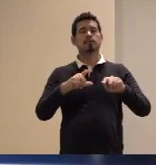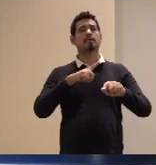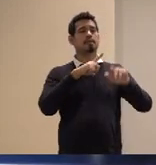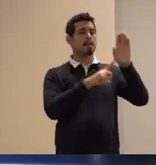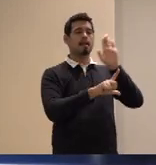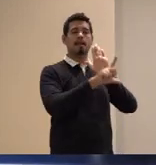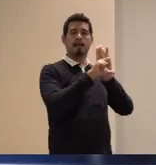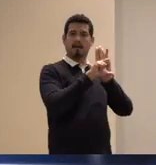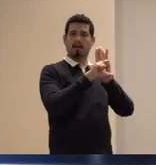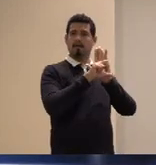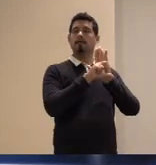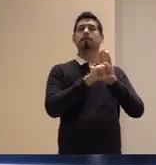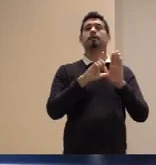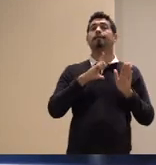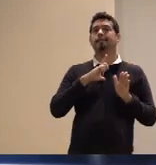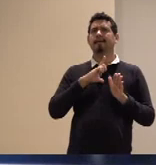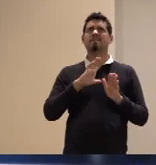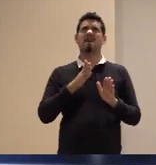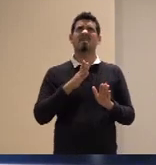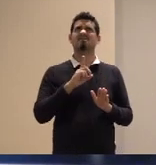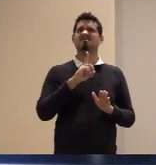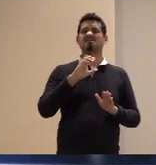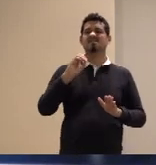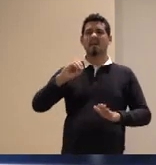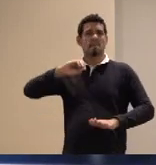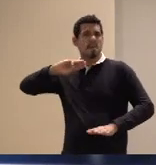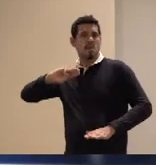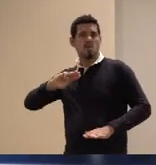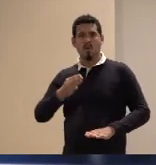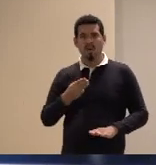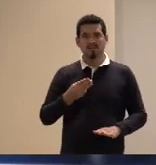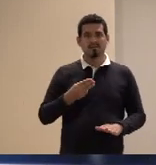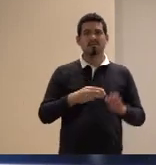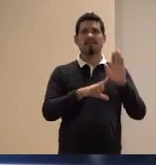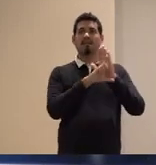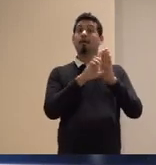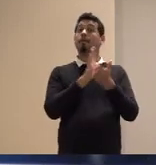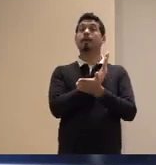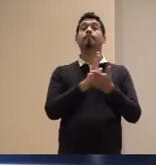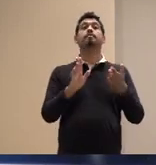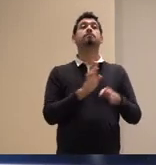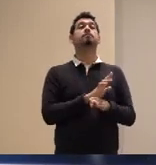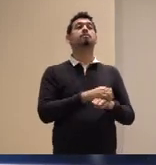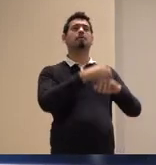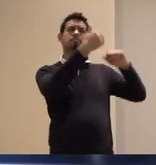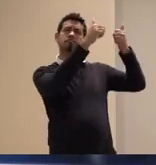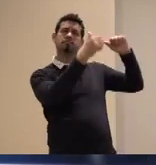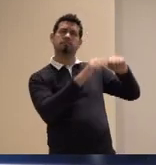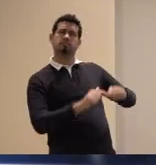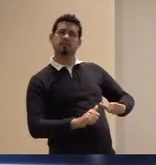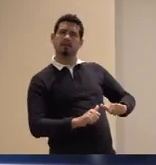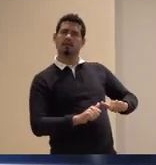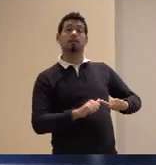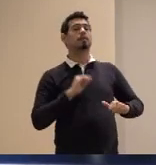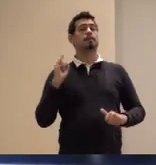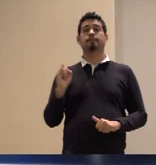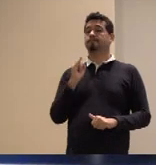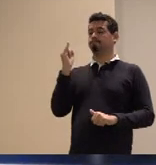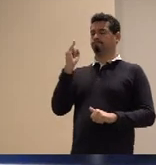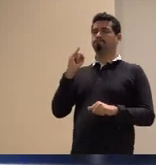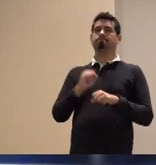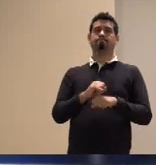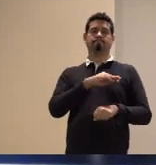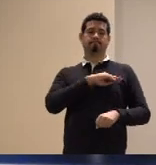né, alguém já disse que no Brasil há mais de 100 milhões de leis, então alguém tem que fiscalizar isso. Então esse papel importante do